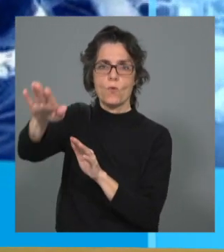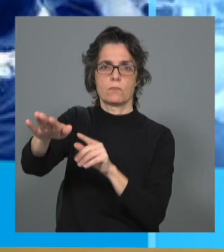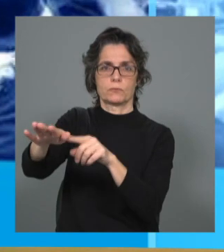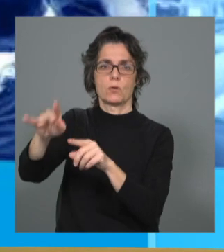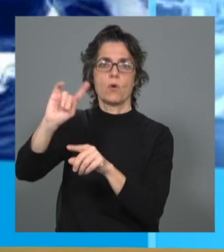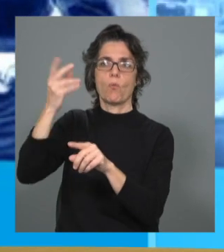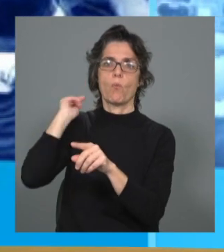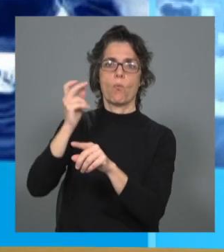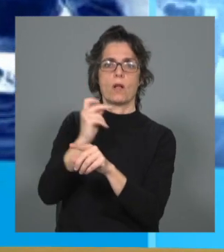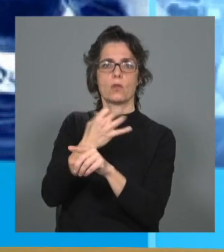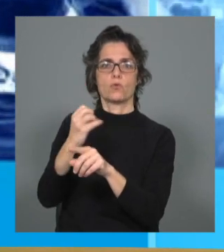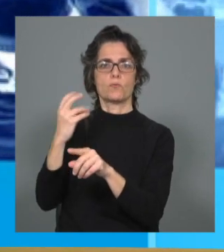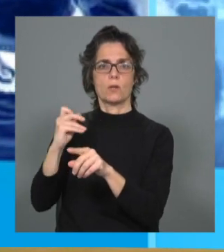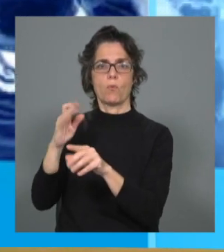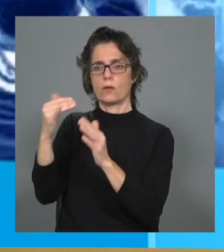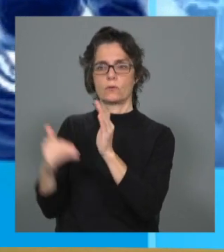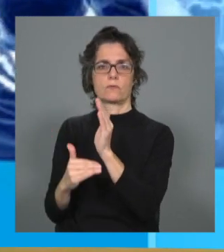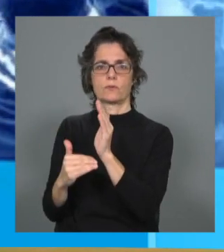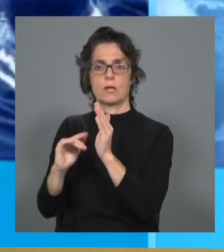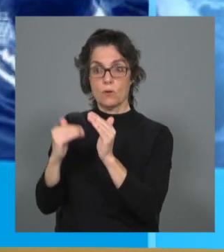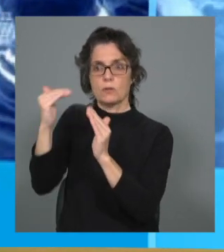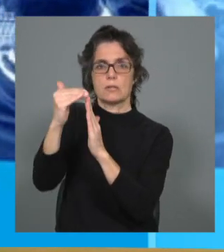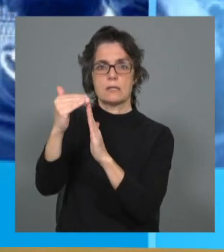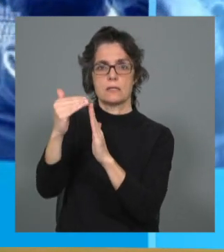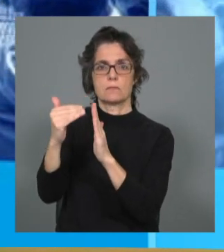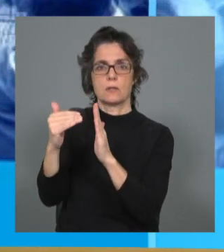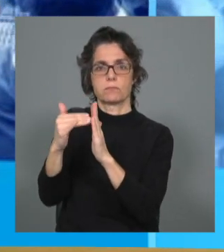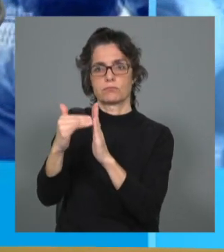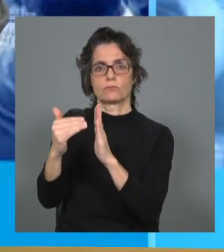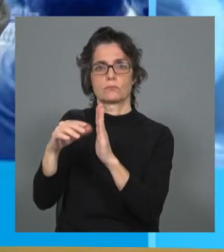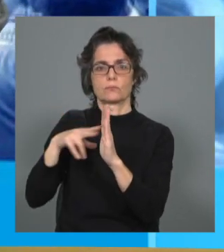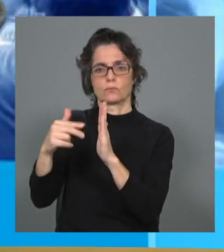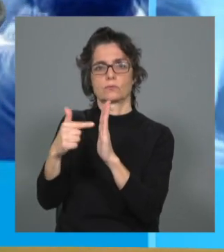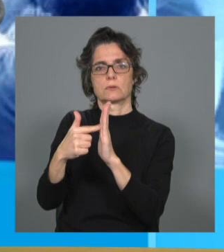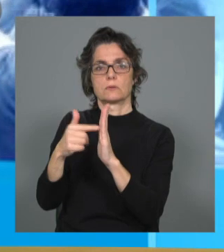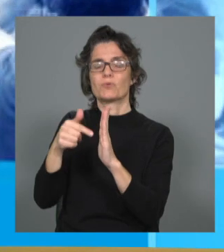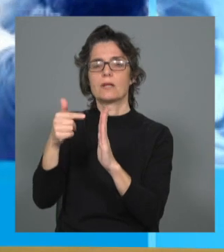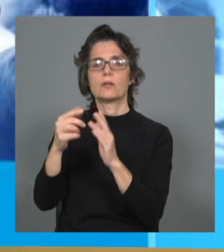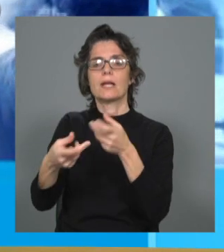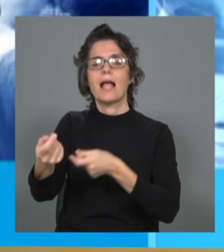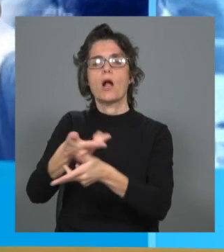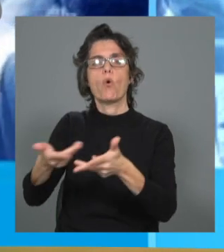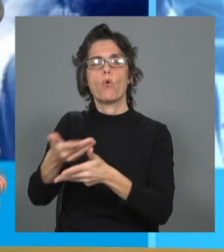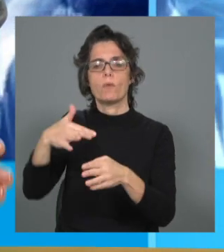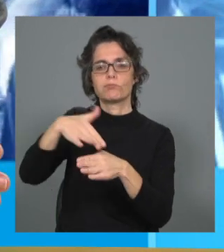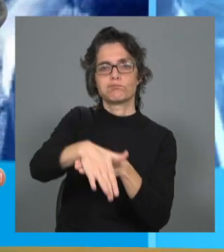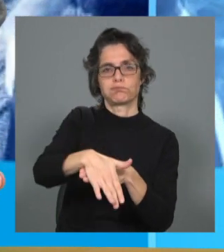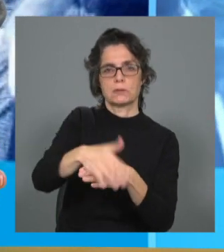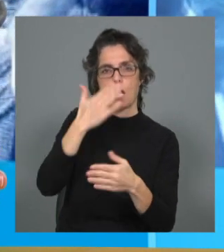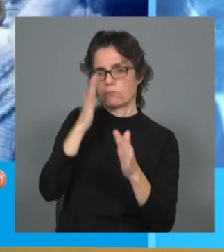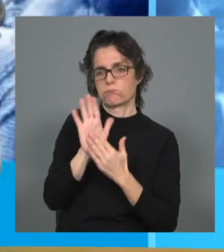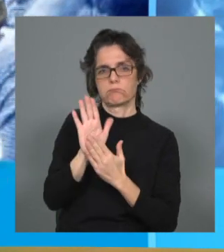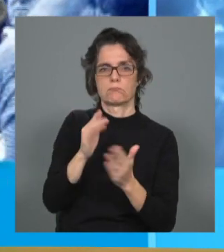Portanto, houve uma decadência económica, um atraso económico na última década e